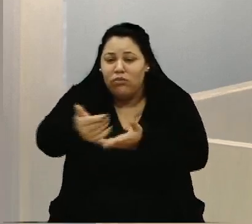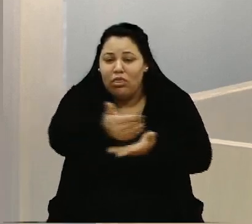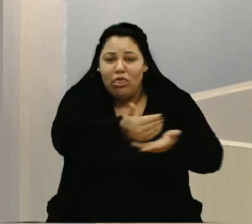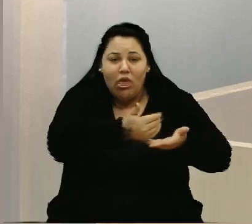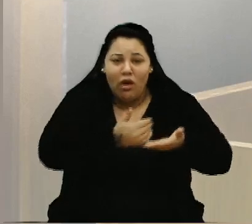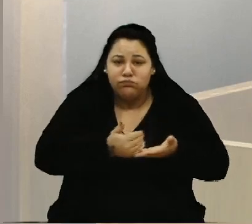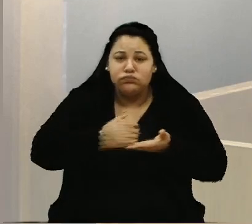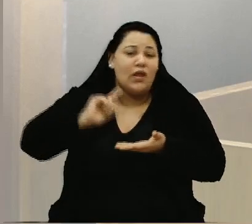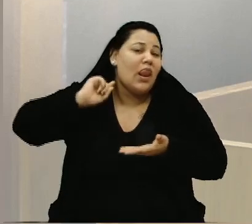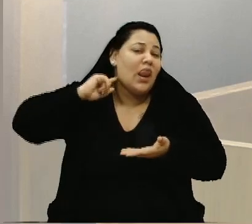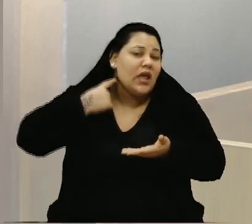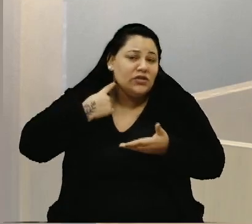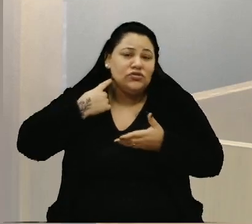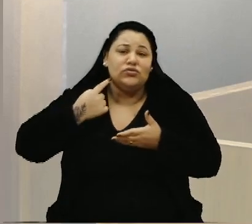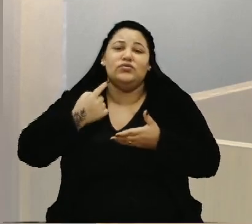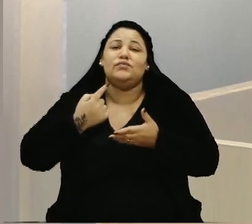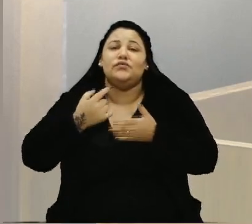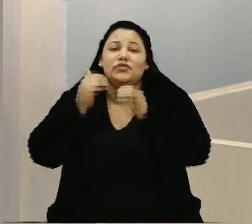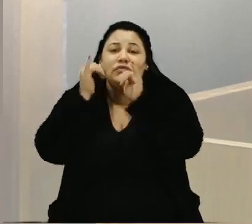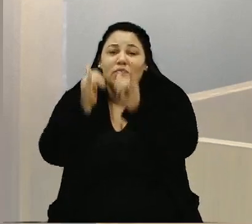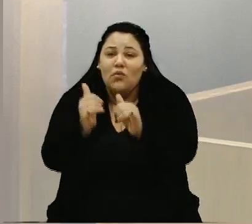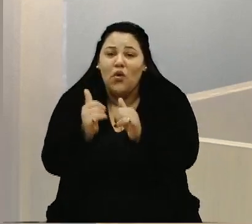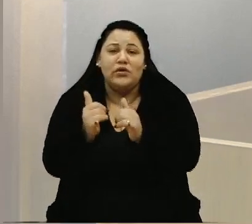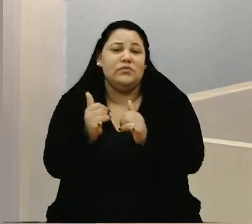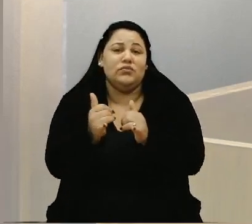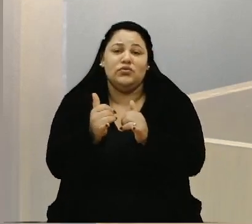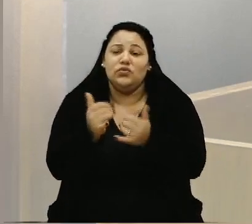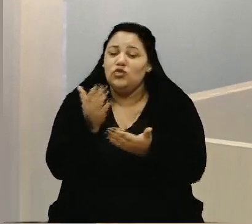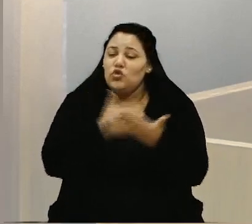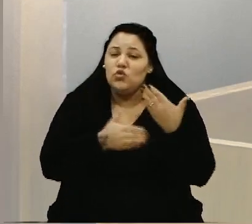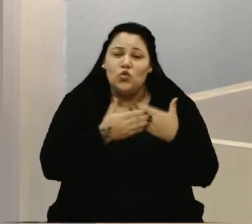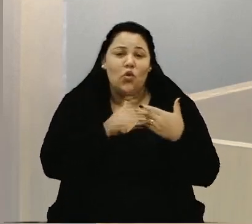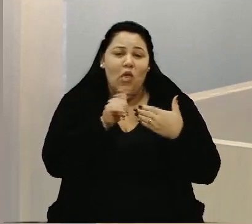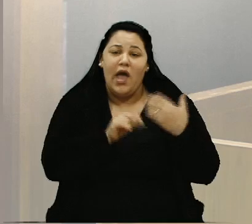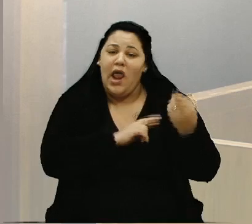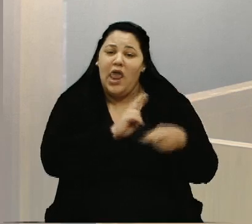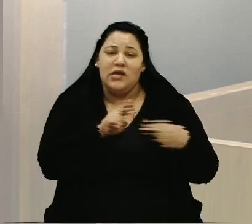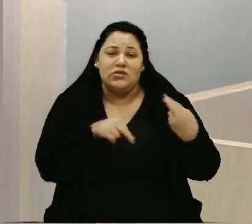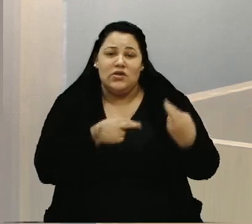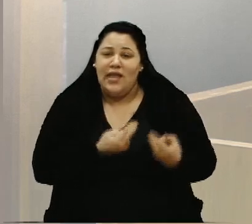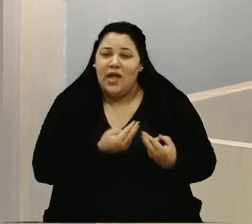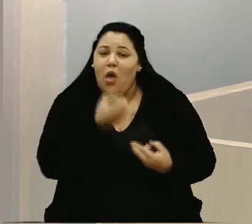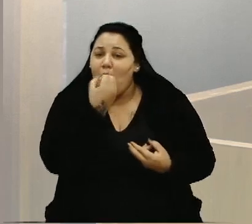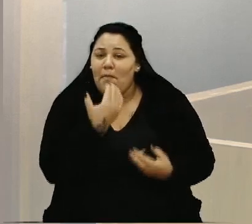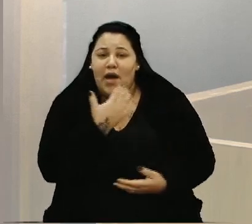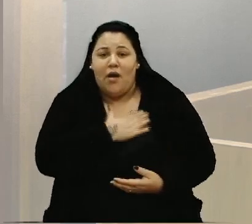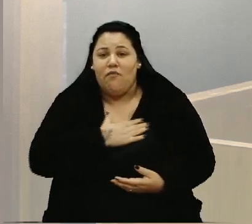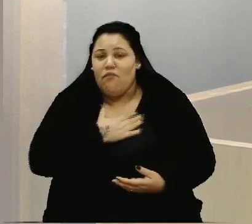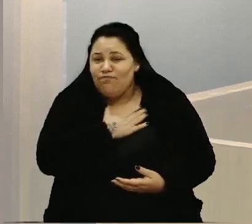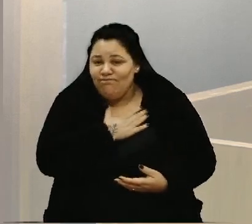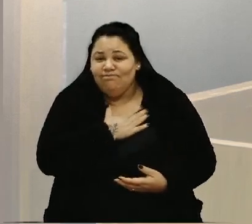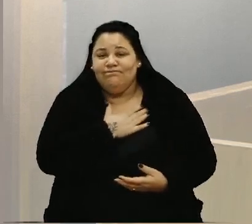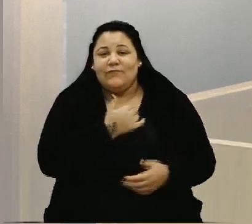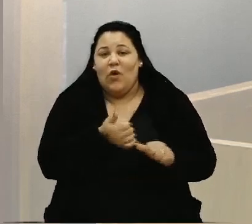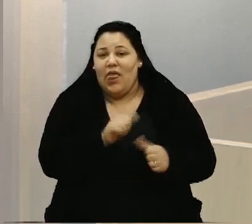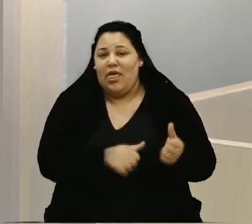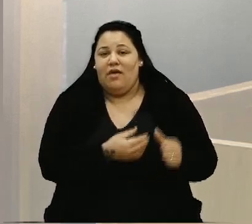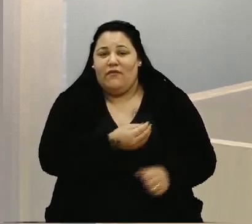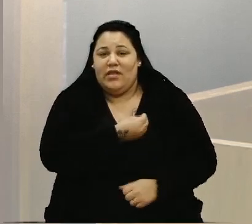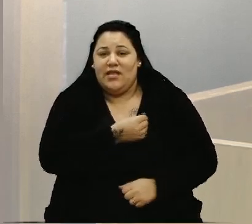no transporte público. Tudo isso diz respeito à dignidade. Mas, infelizmente, o que nós